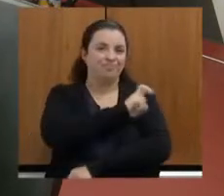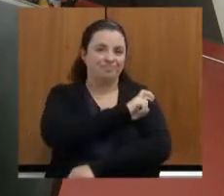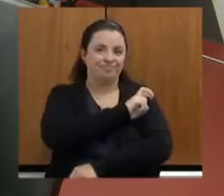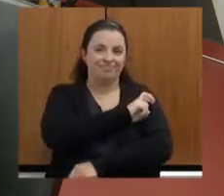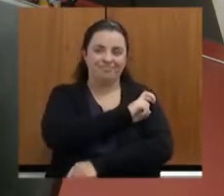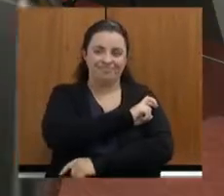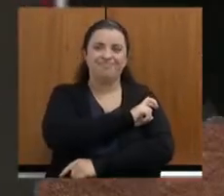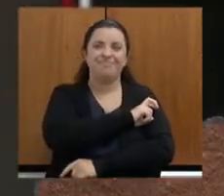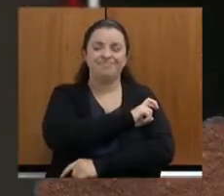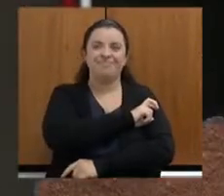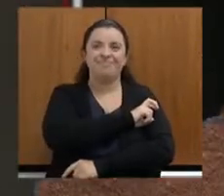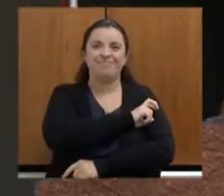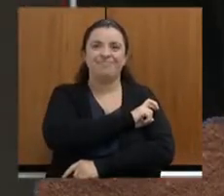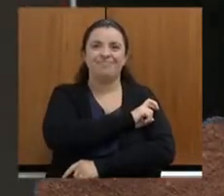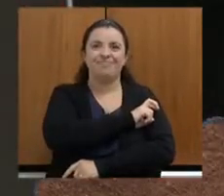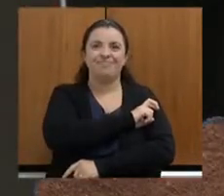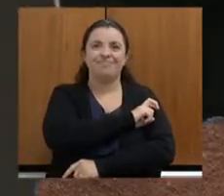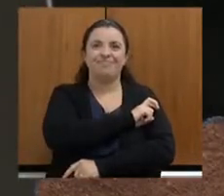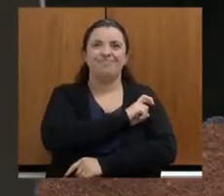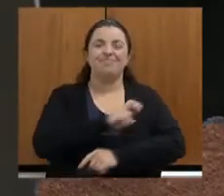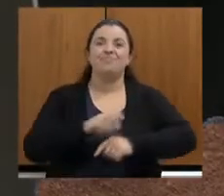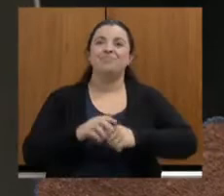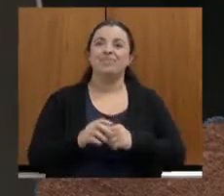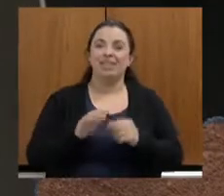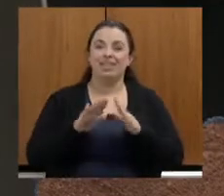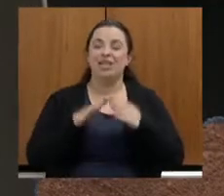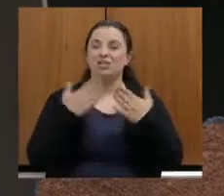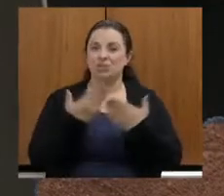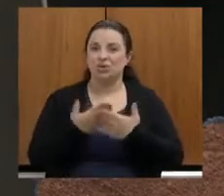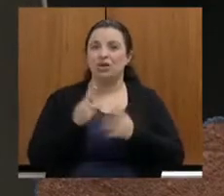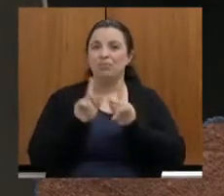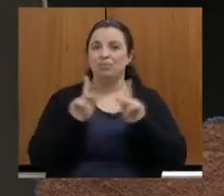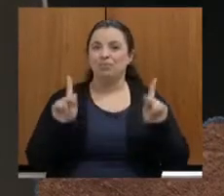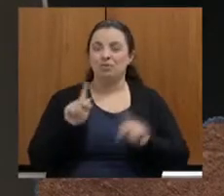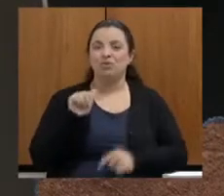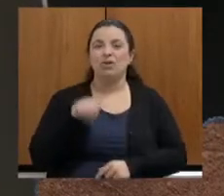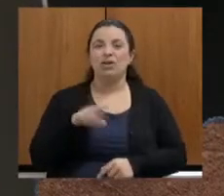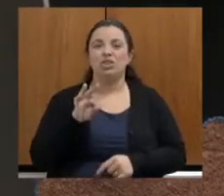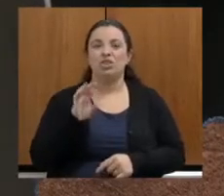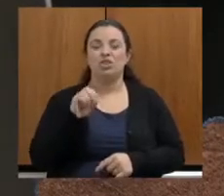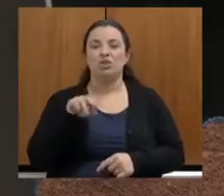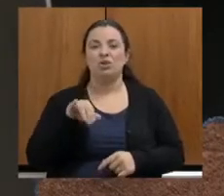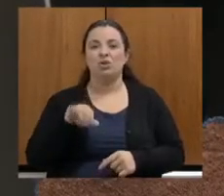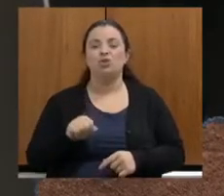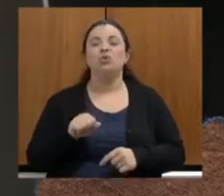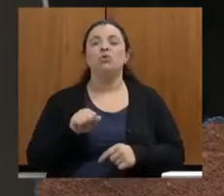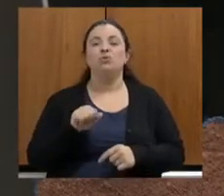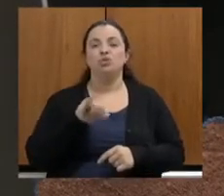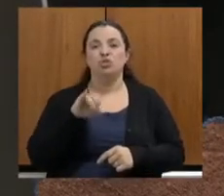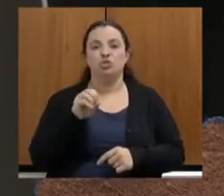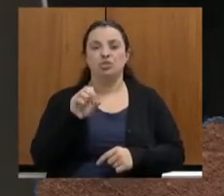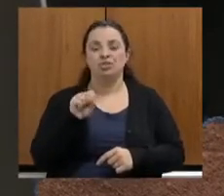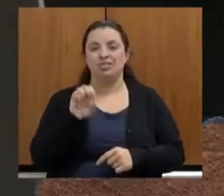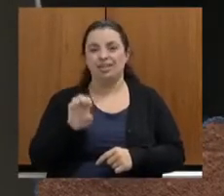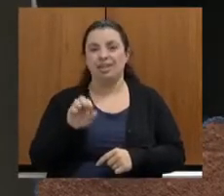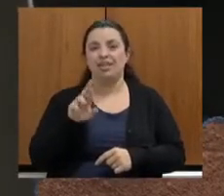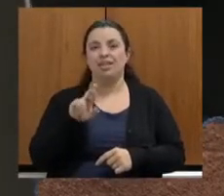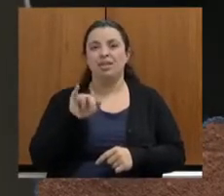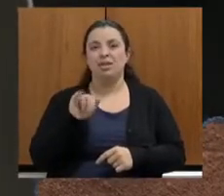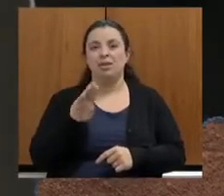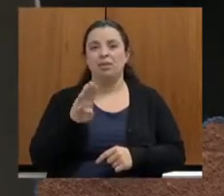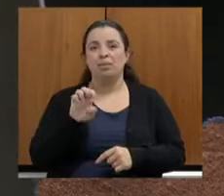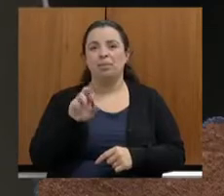ensino fundamental da Escola Estadual Professor Antônio José Ribeiro Filho nossa